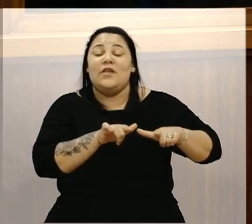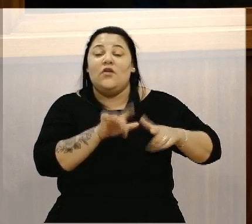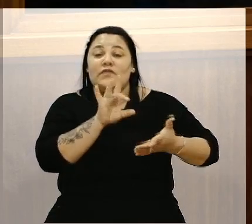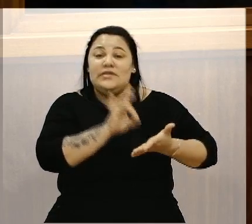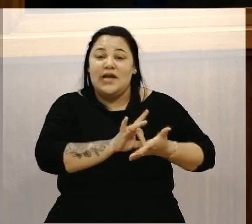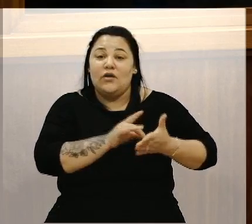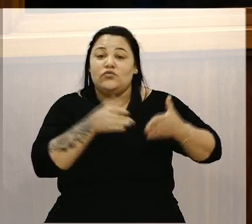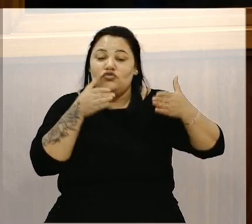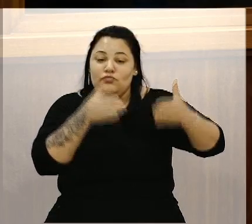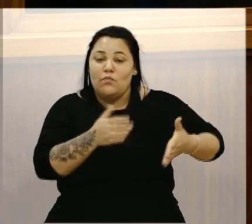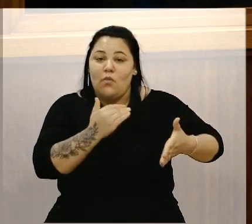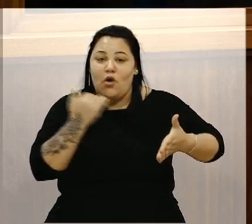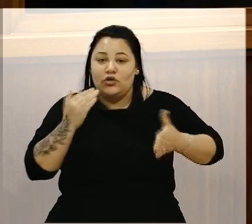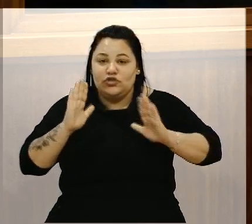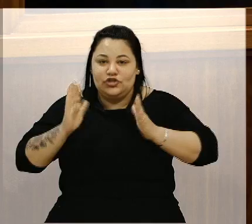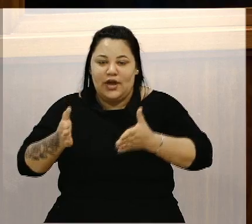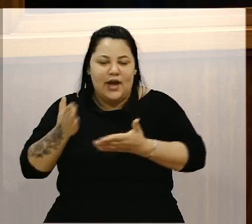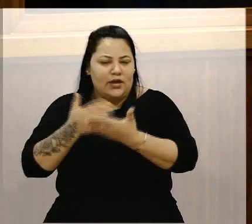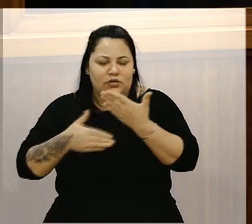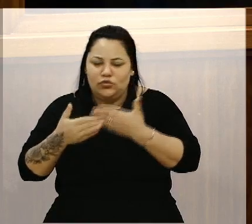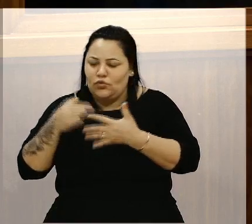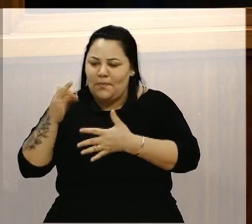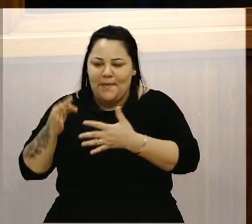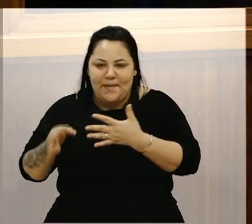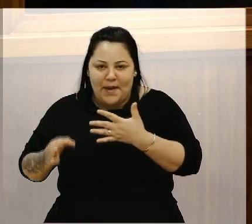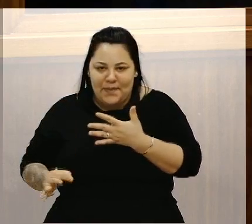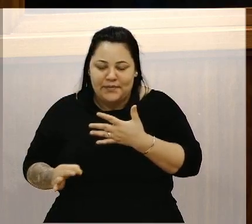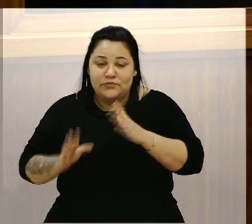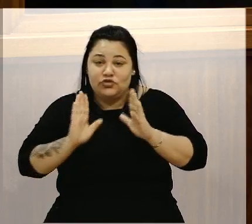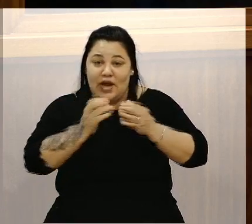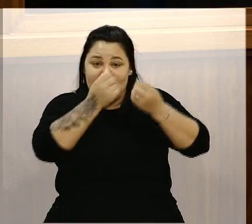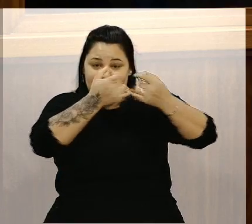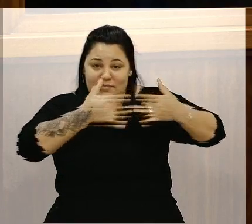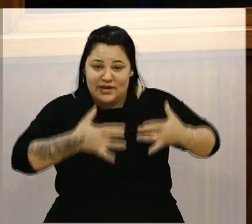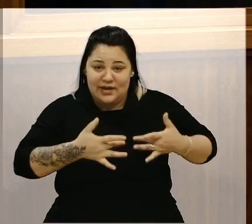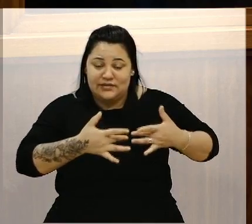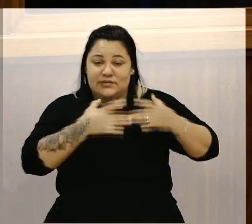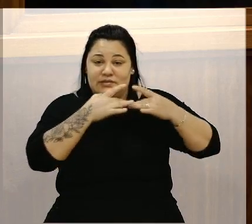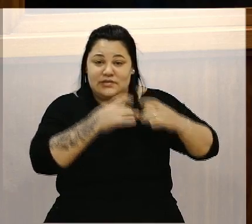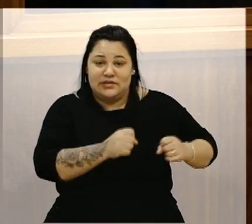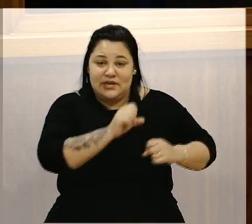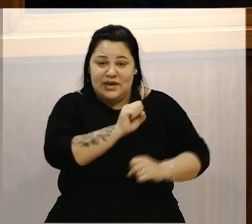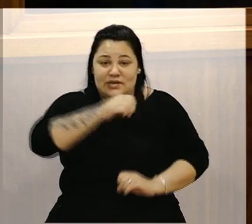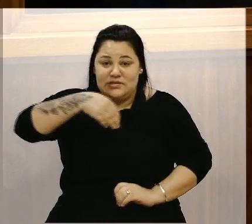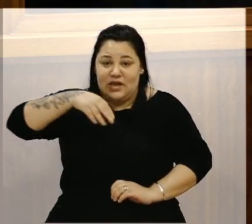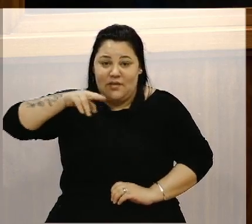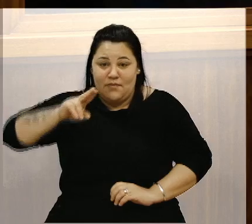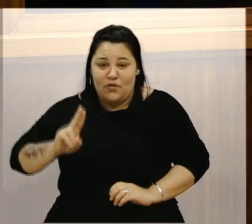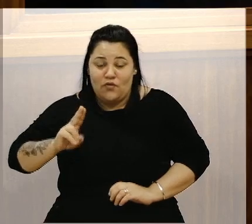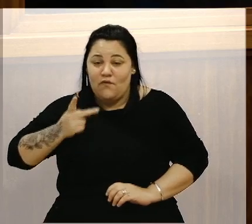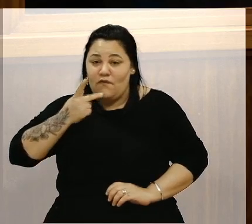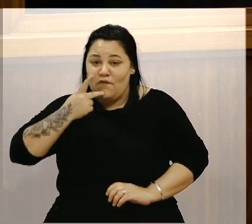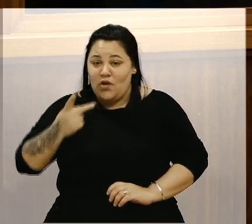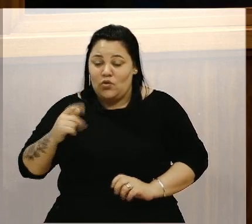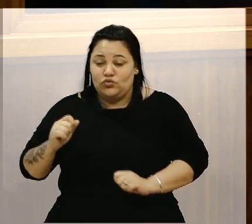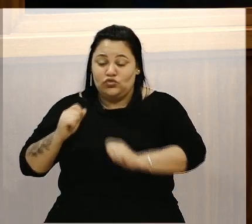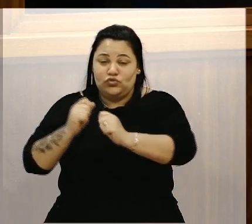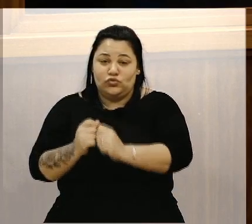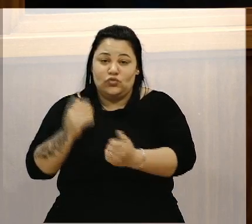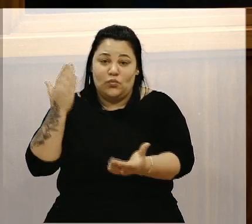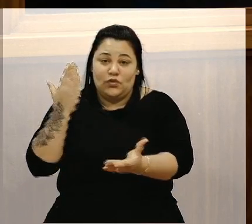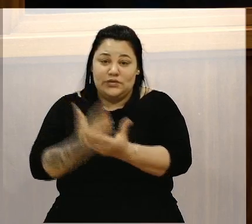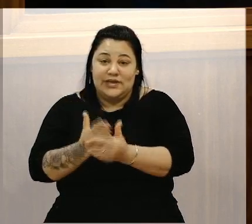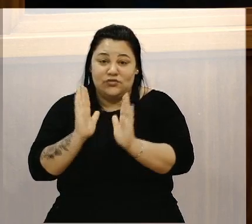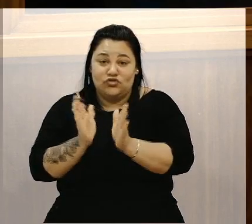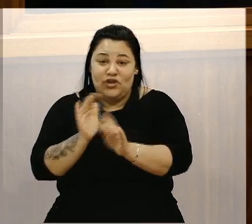negativas. Baixado, a Secretaria Municipal do Urbanismo, SMU, manifestou-se junto ao processo